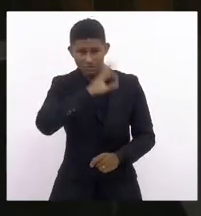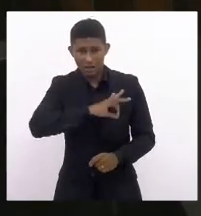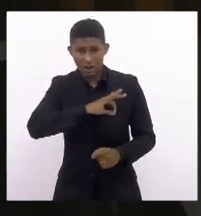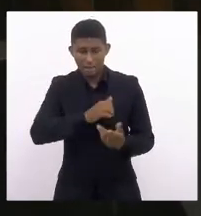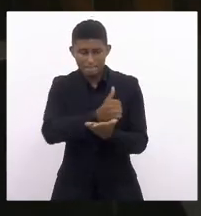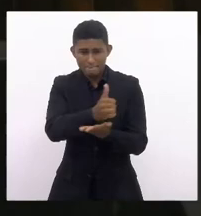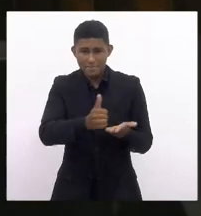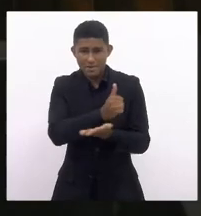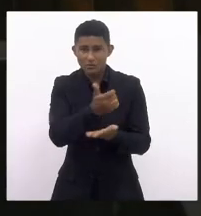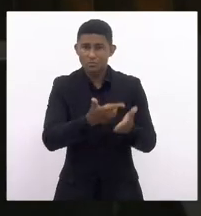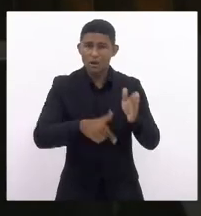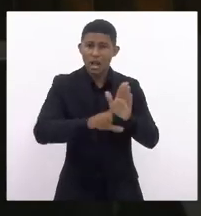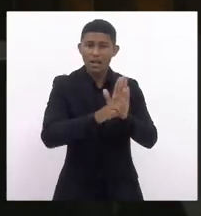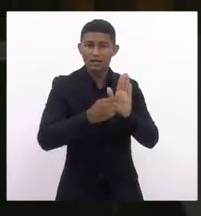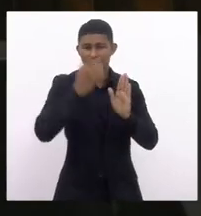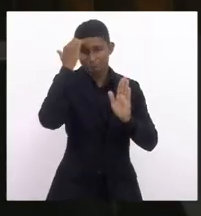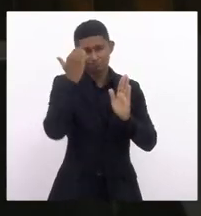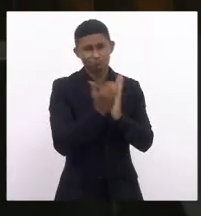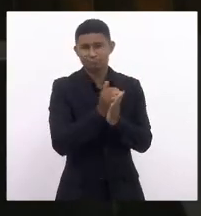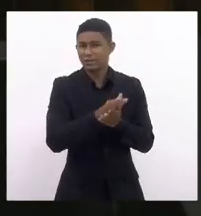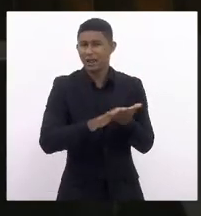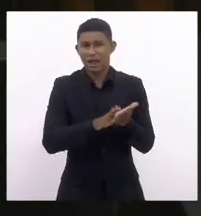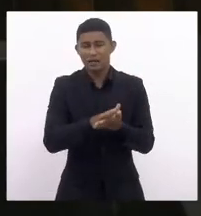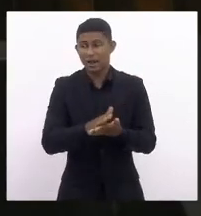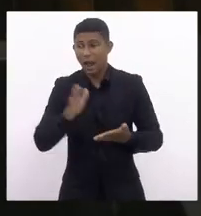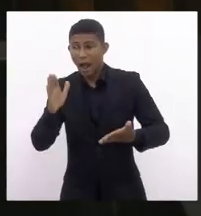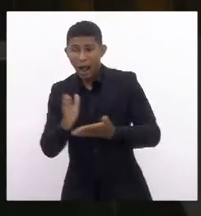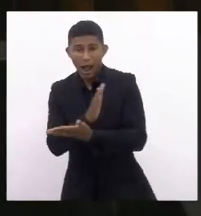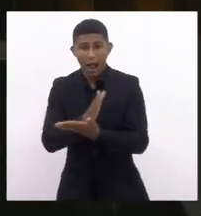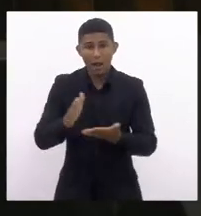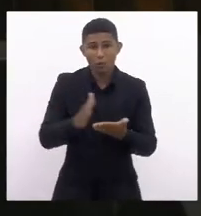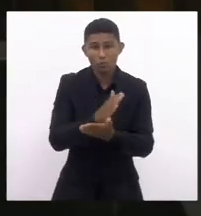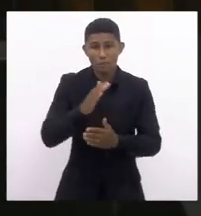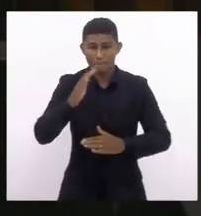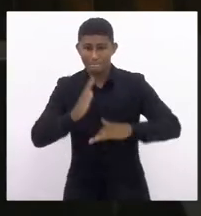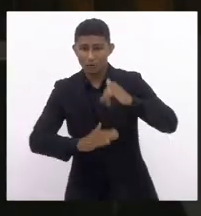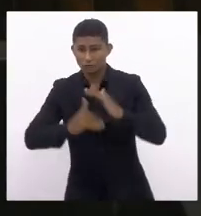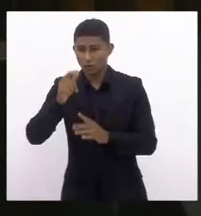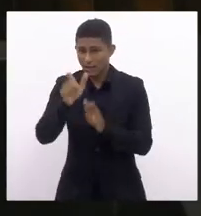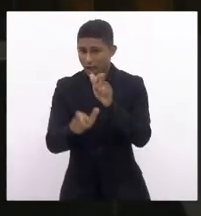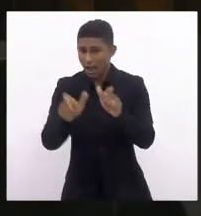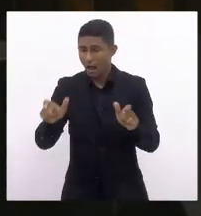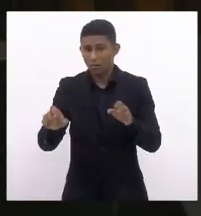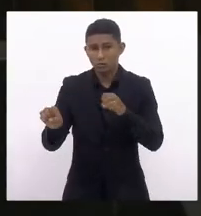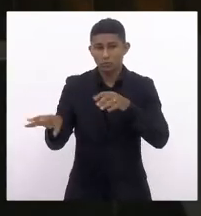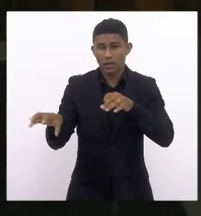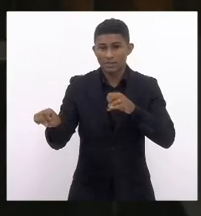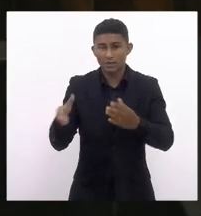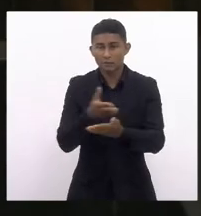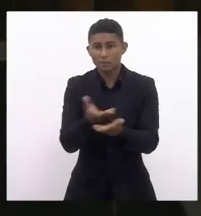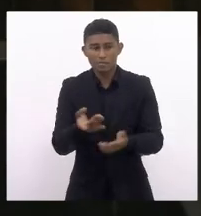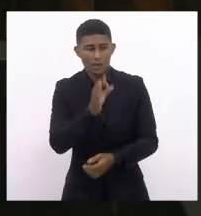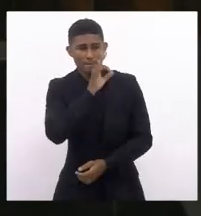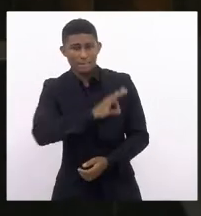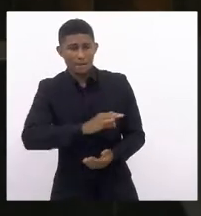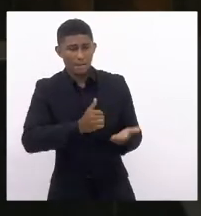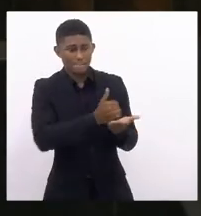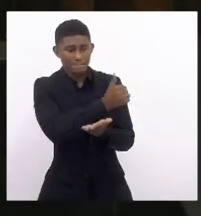Uma parcela dos nossos profissionais de educação recebe abaixo do piso nacional do